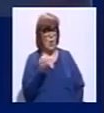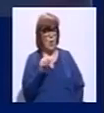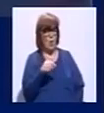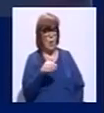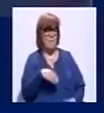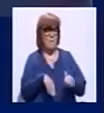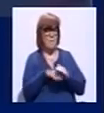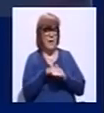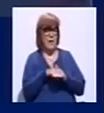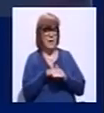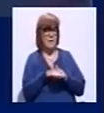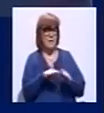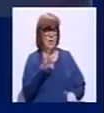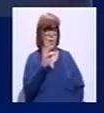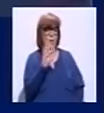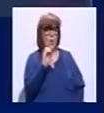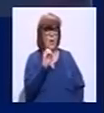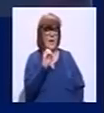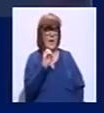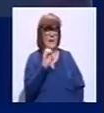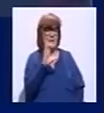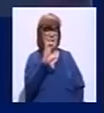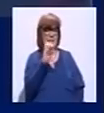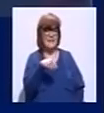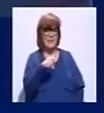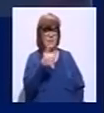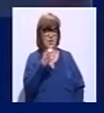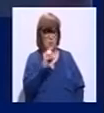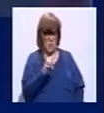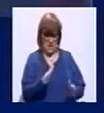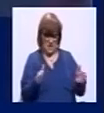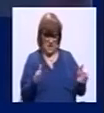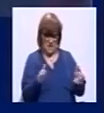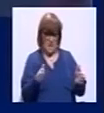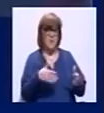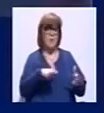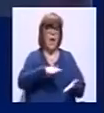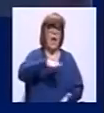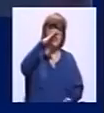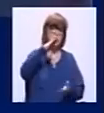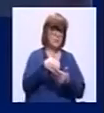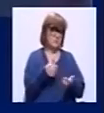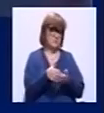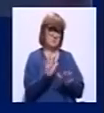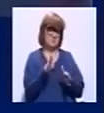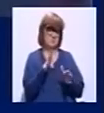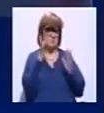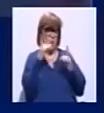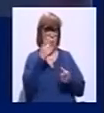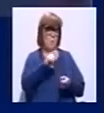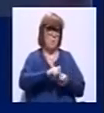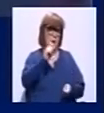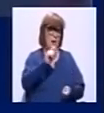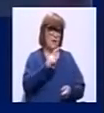40 centímetros de diâmetro e altura ela pode ser variável mas imaginamos aí que o robô devo ter entre o metro e